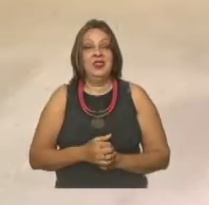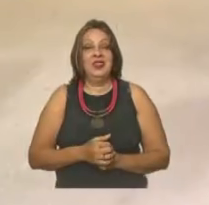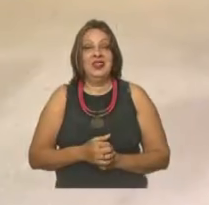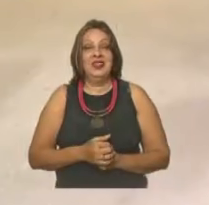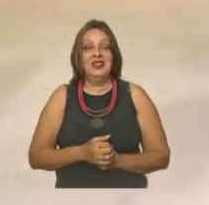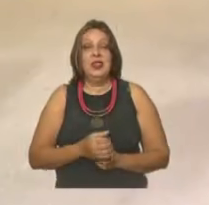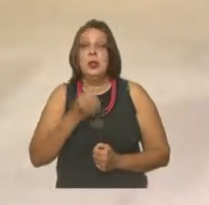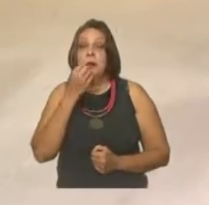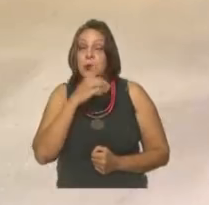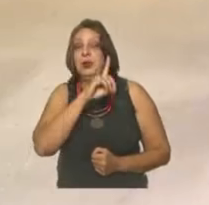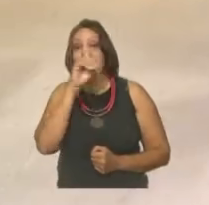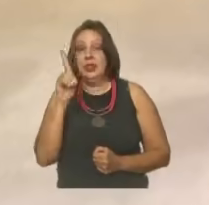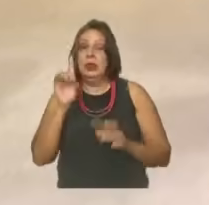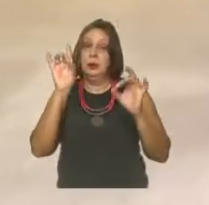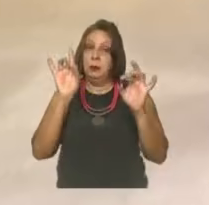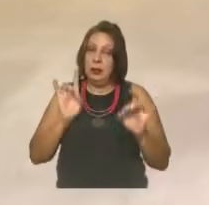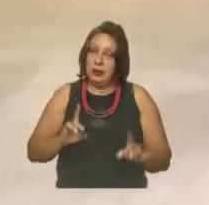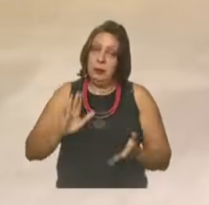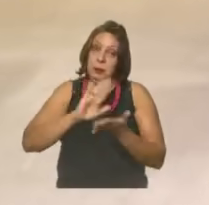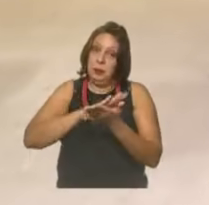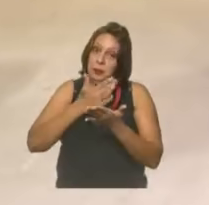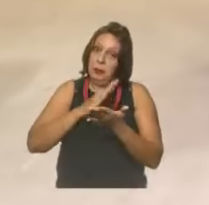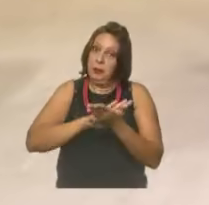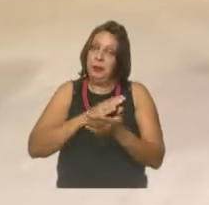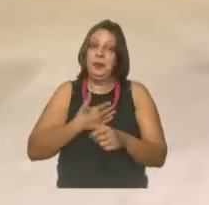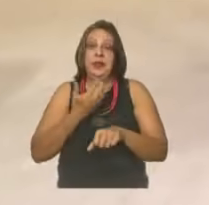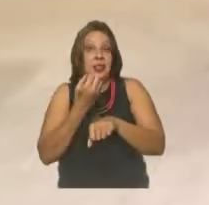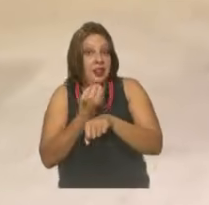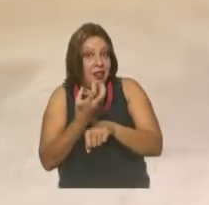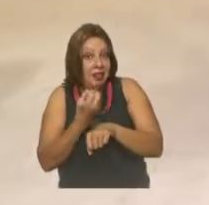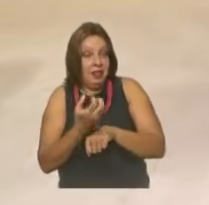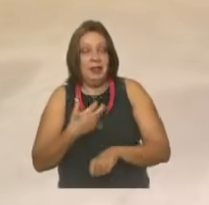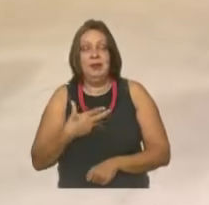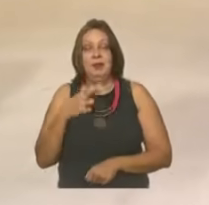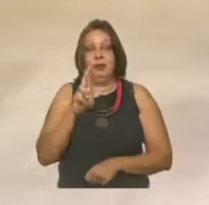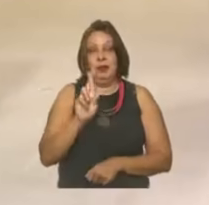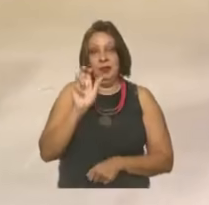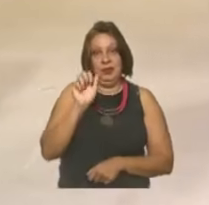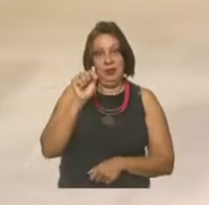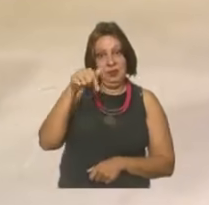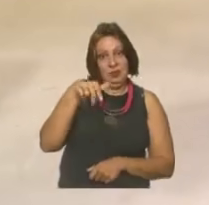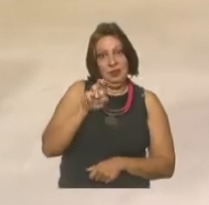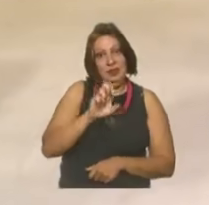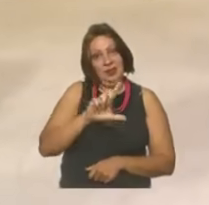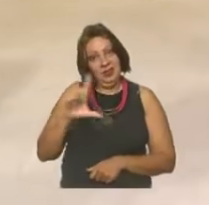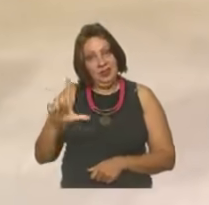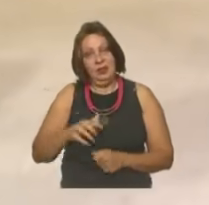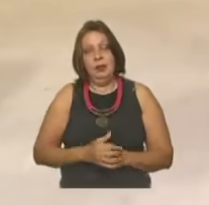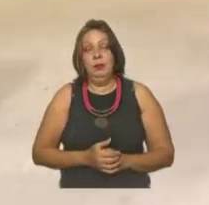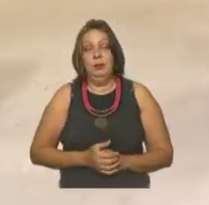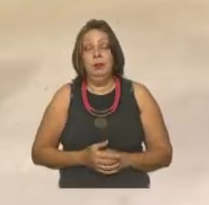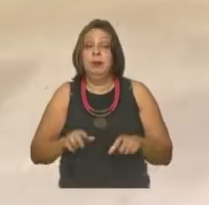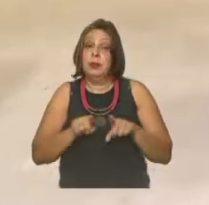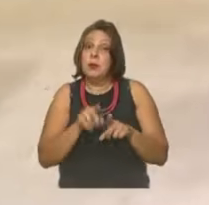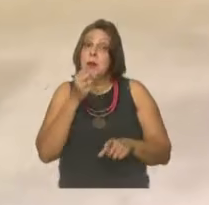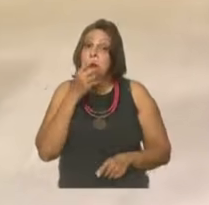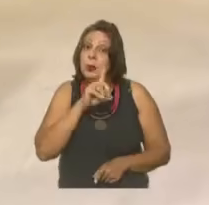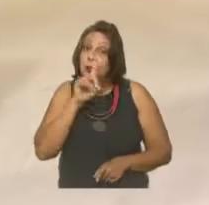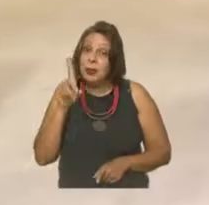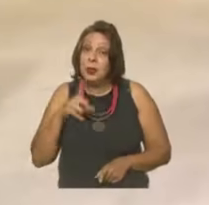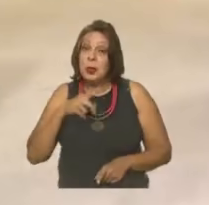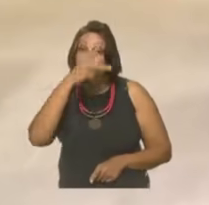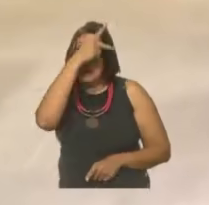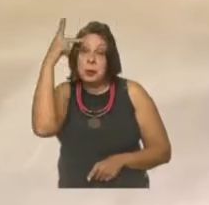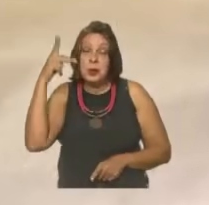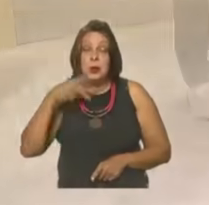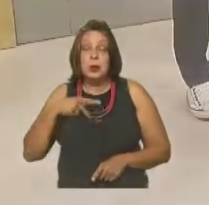bom dia especial para a nossa intérprete de Libras, a Raquel Silveira. Bom dia também para todos que estão aqui em nossa bancada da auditoria, né?